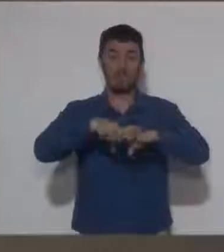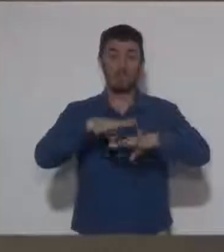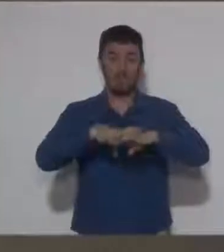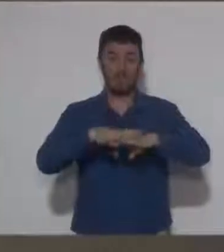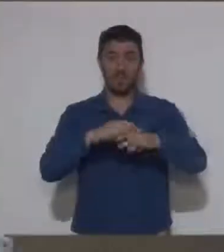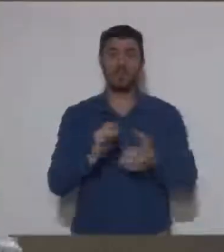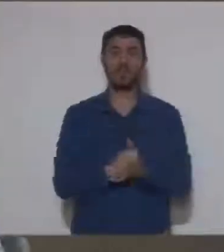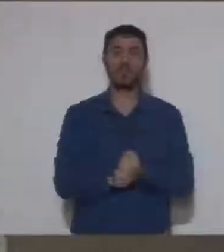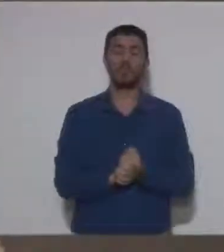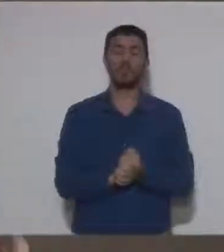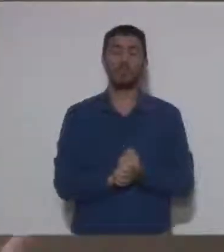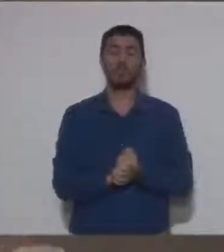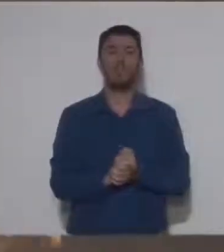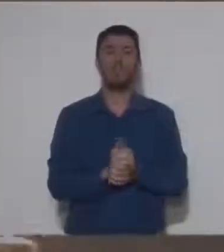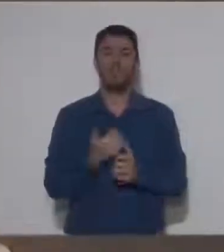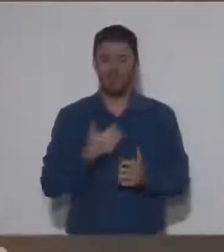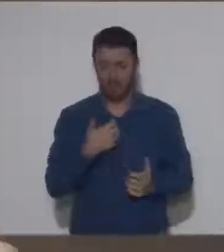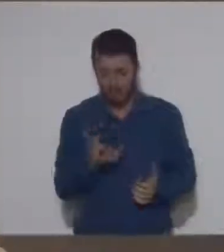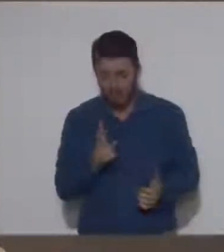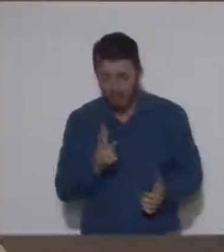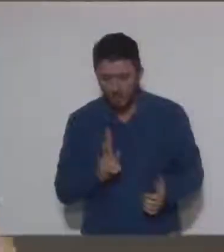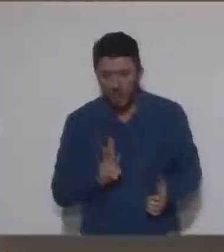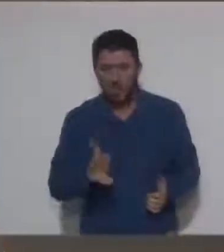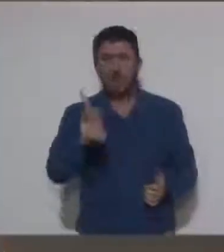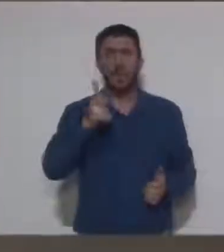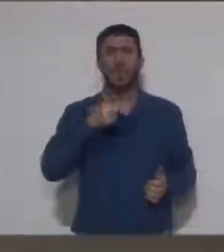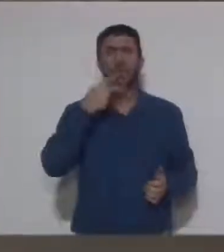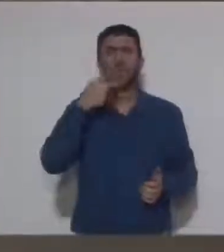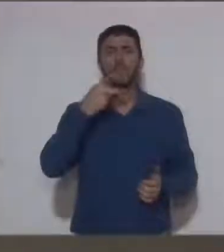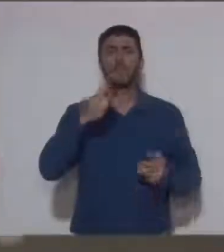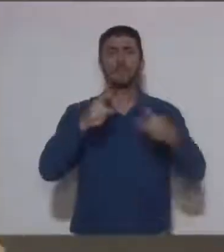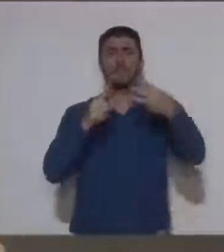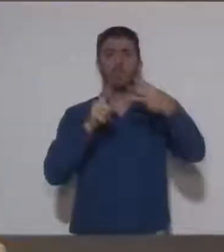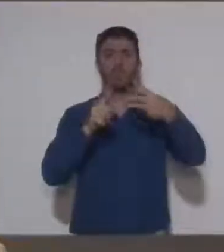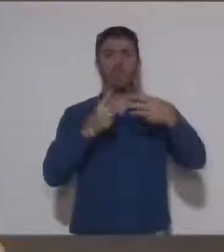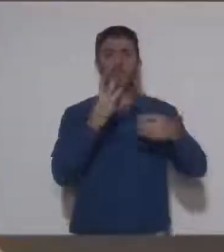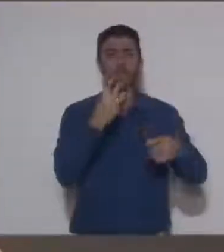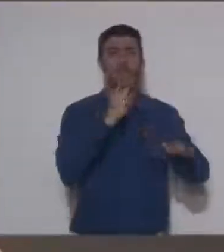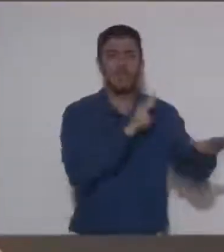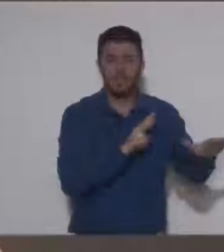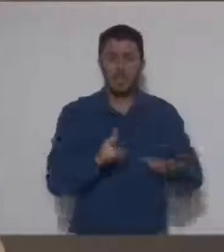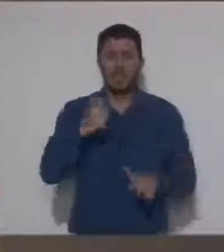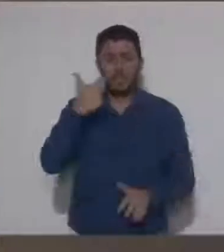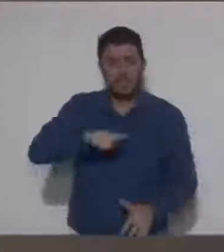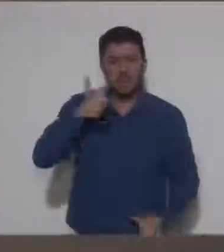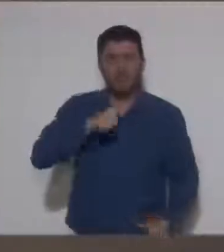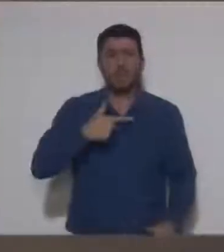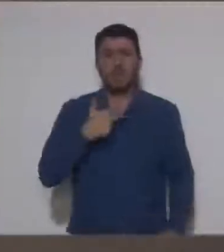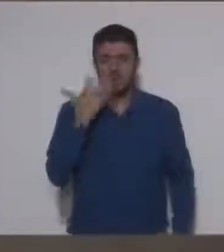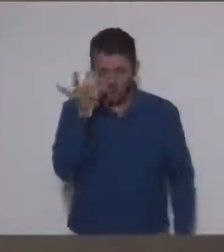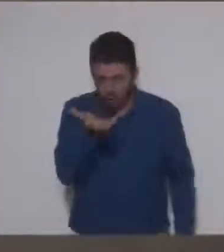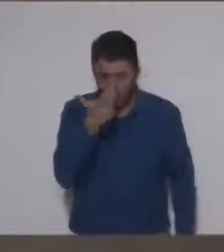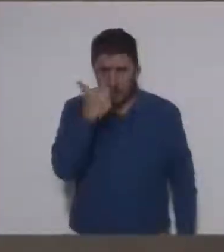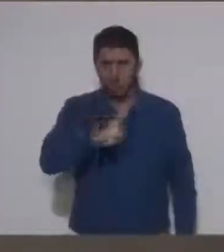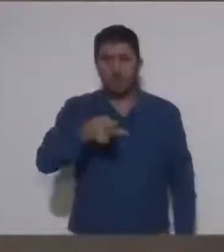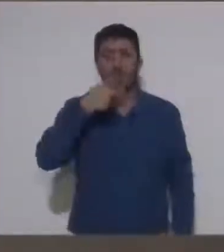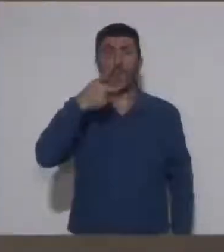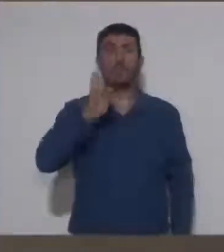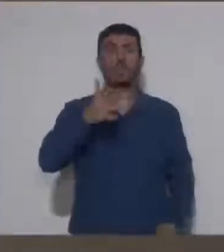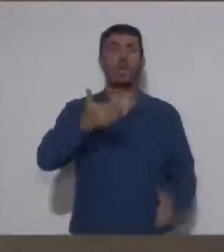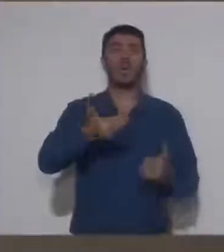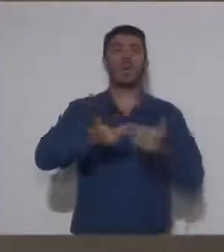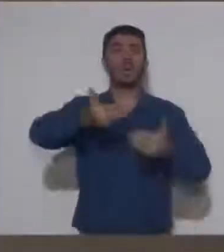tenho falado disso, e eu faço questão de continuar nesse assunto, a preocupação dos jovens, não é só recordando, eu falei há 15 dias